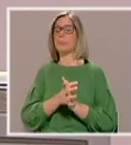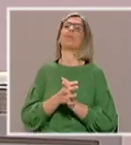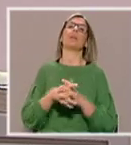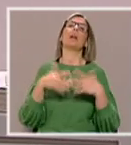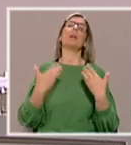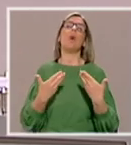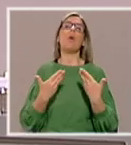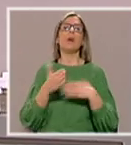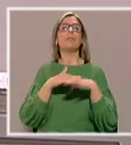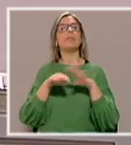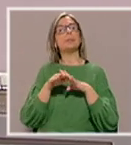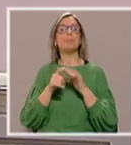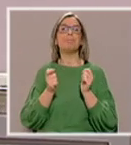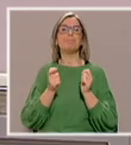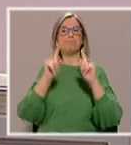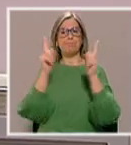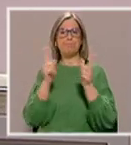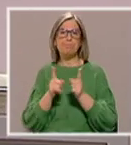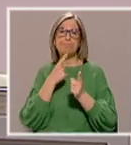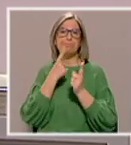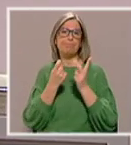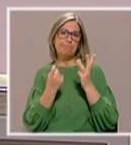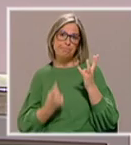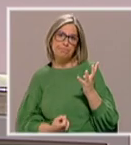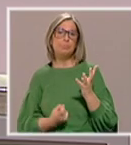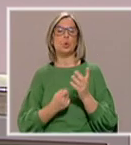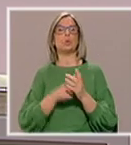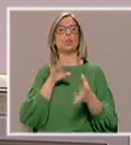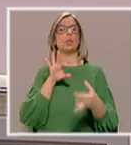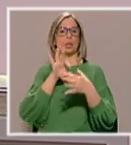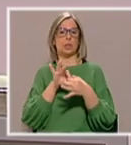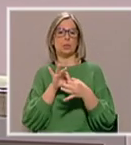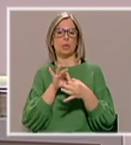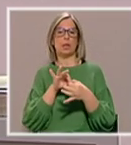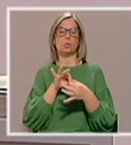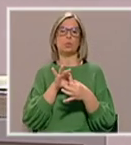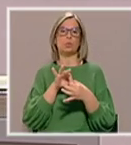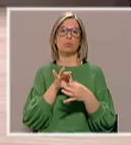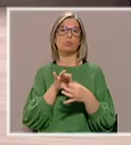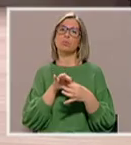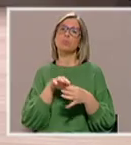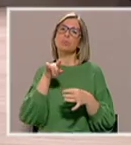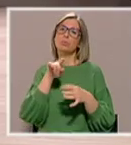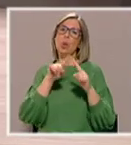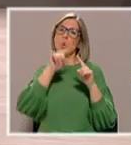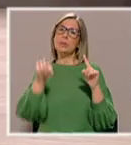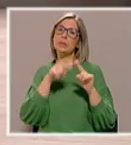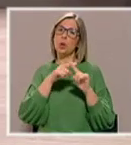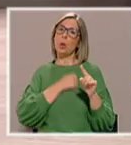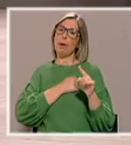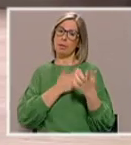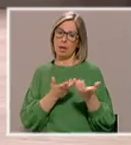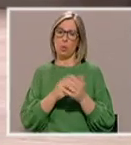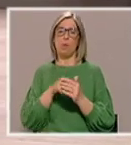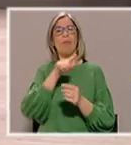síntese, fazendo aqui alguns exercícios, penso eu, relacionados com o ciclo cardíaco. Vocês já estão habituados a